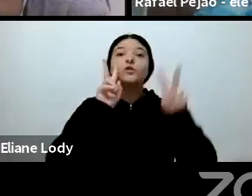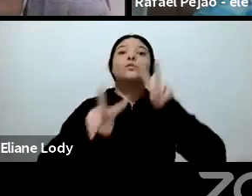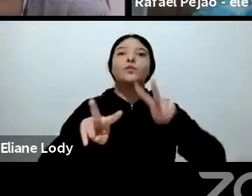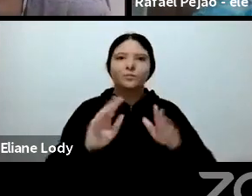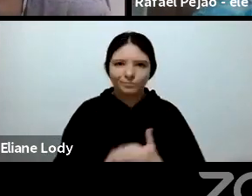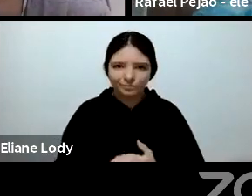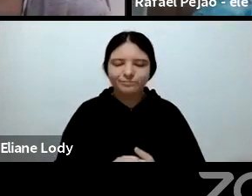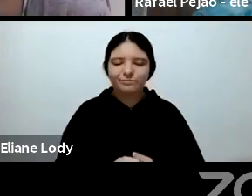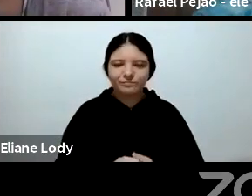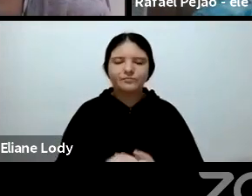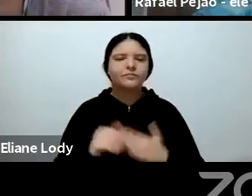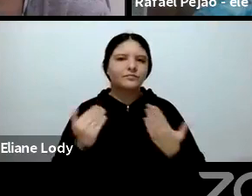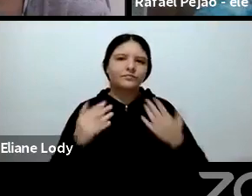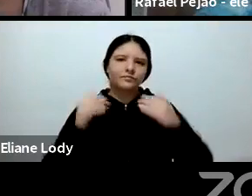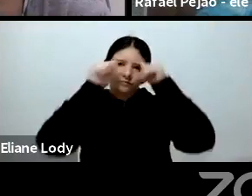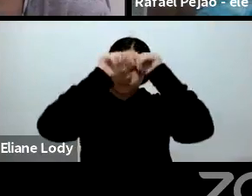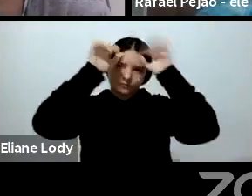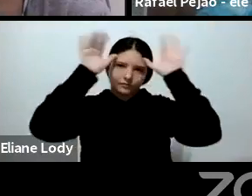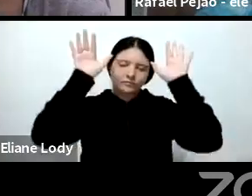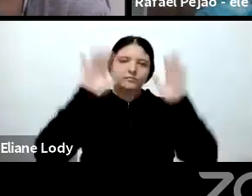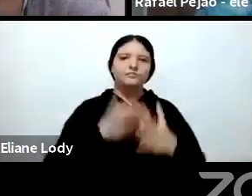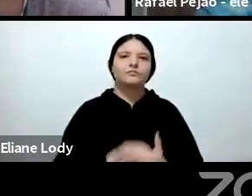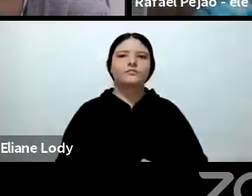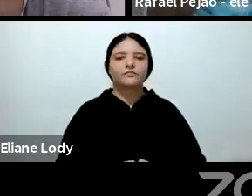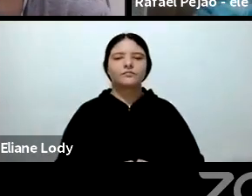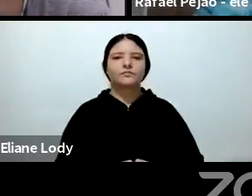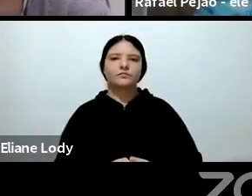E claro, né, isso entra